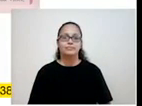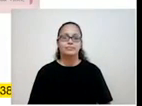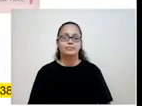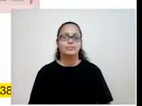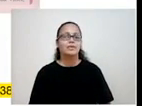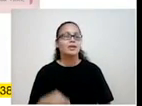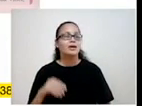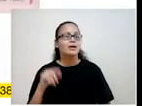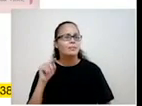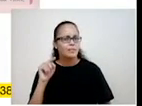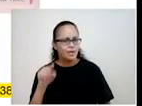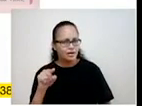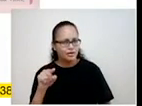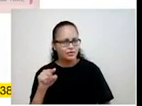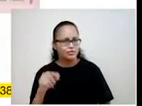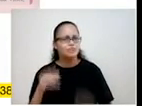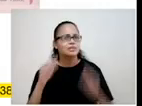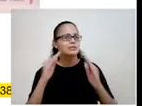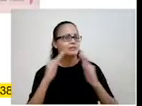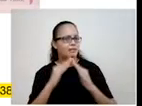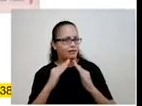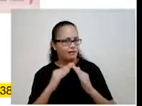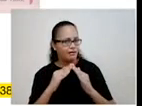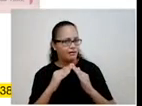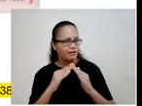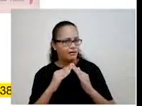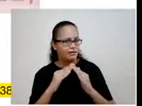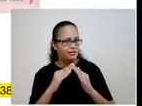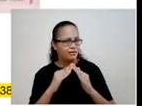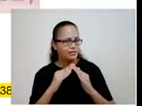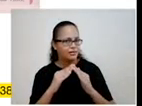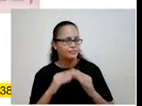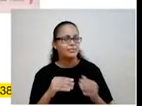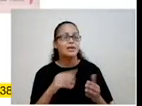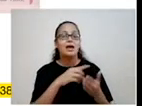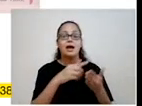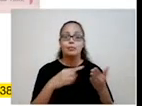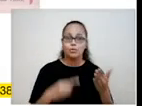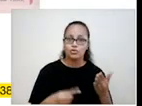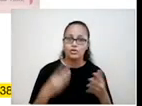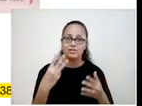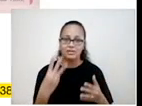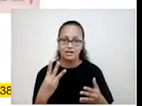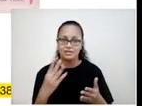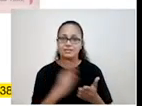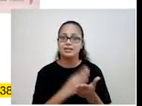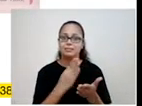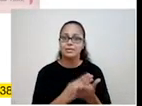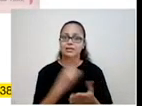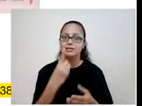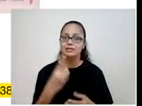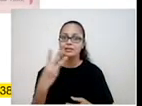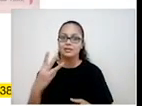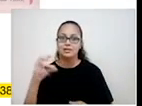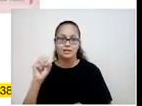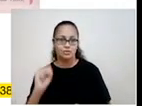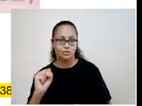Para que vocês possam acompanhar aí da casa de vocês, eu peço que abram a apostila 3 na página